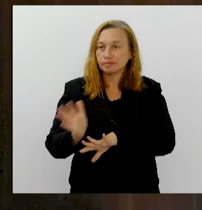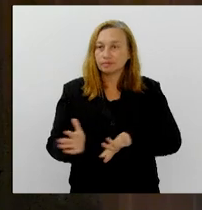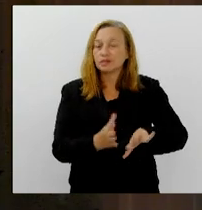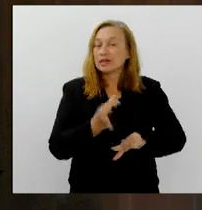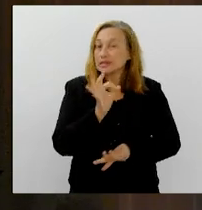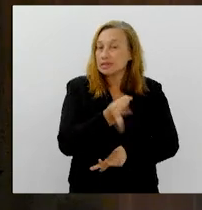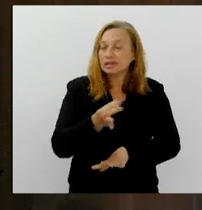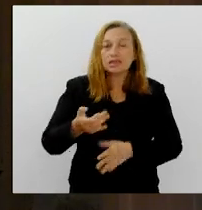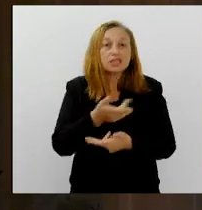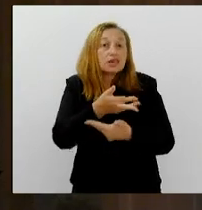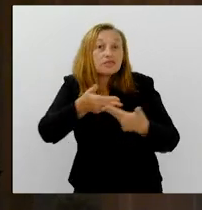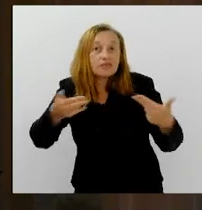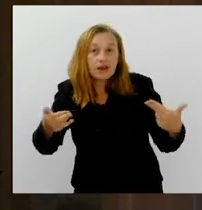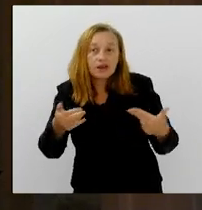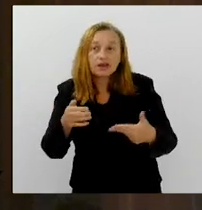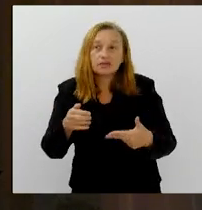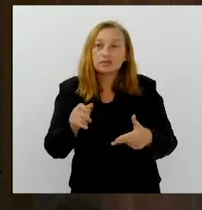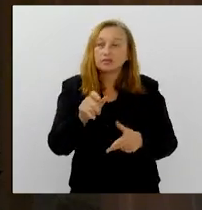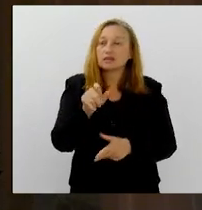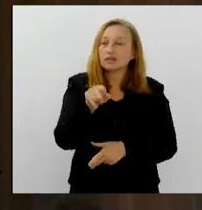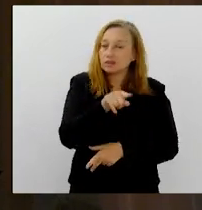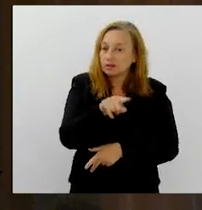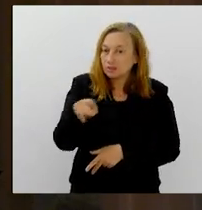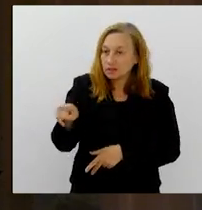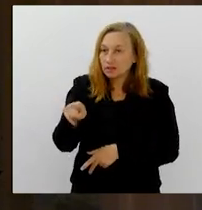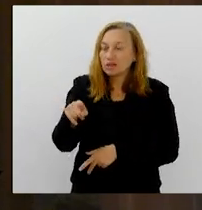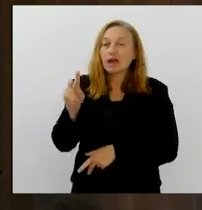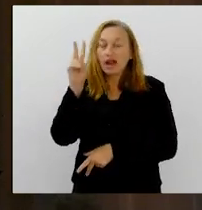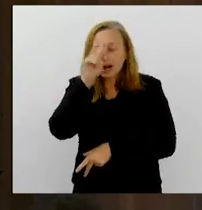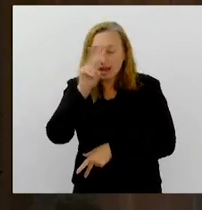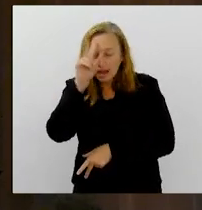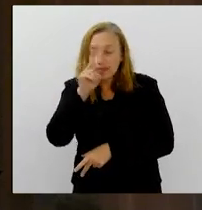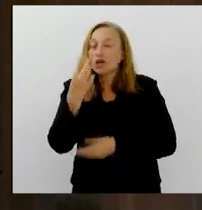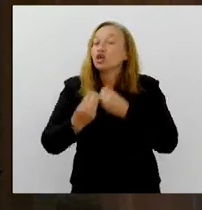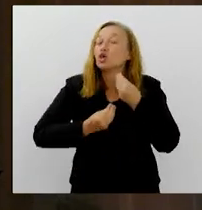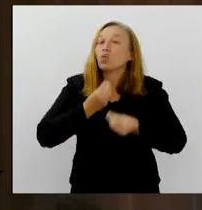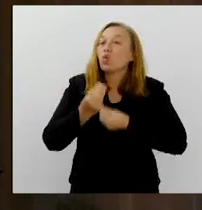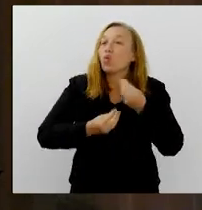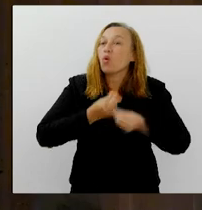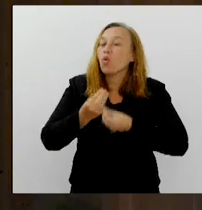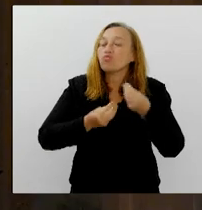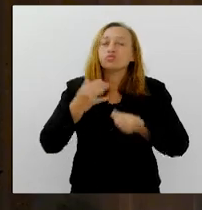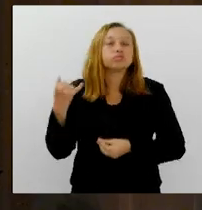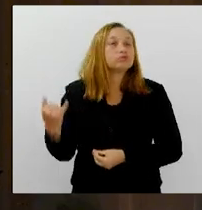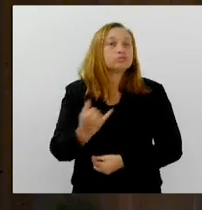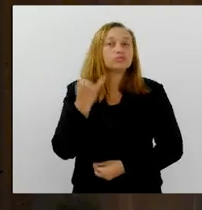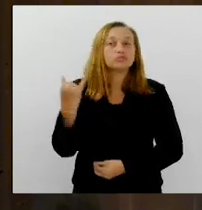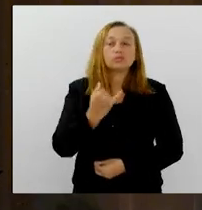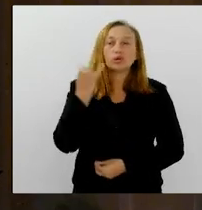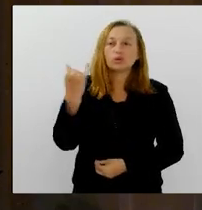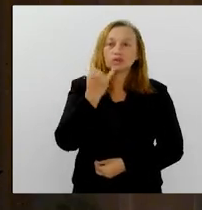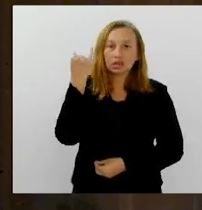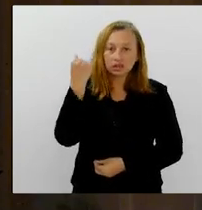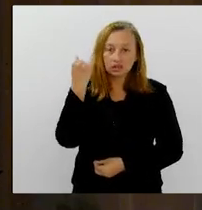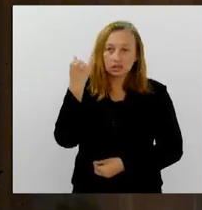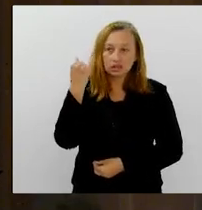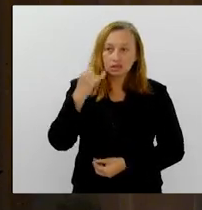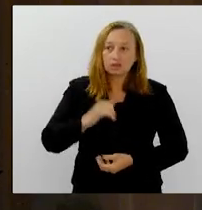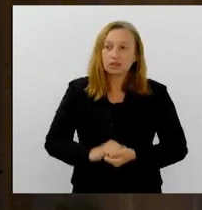muitas e muitos aqui se lembram de como foi importante para